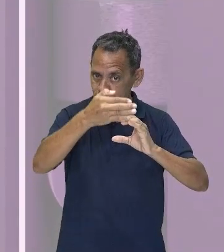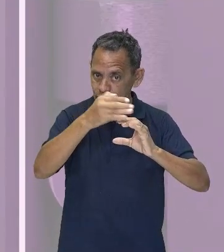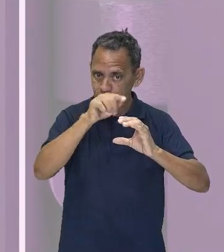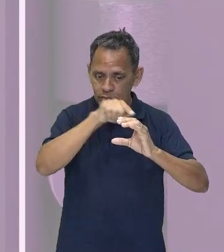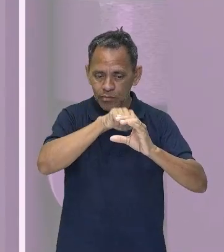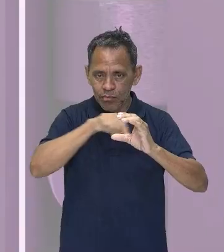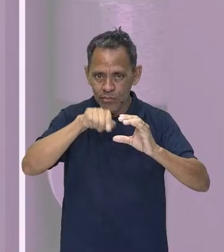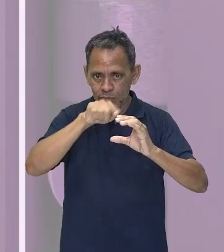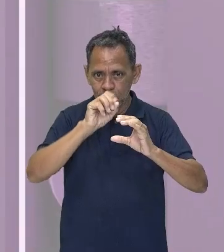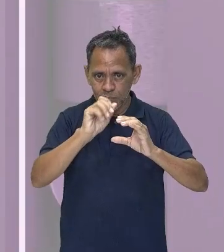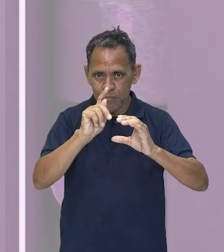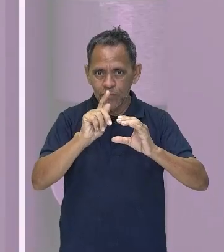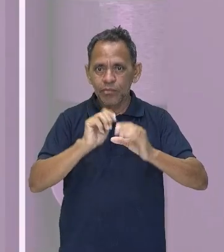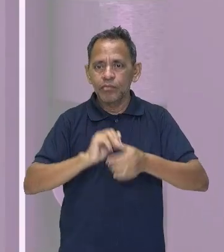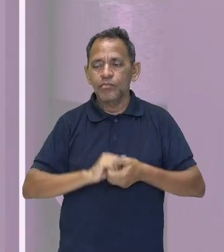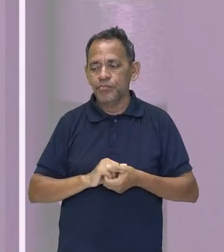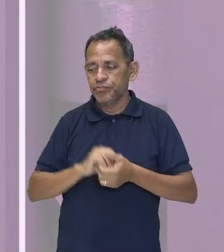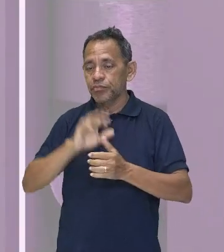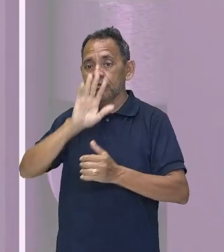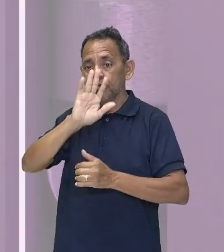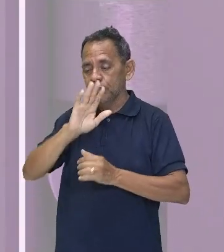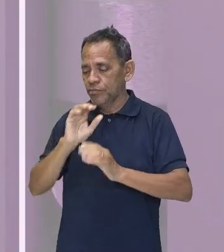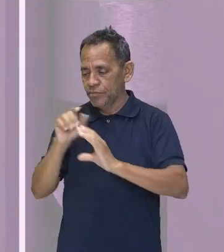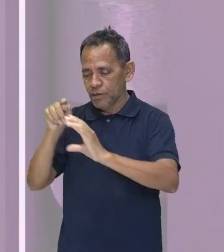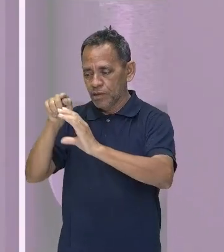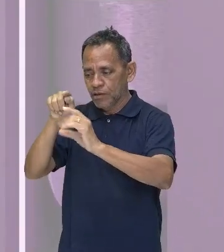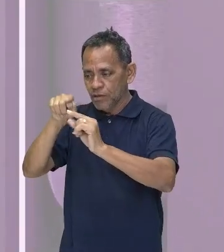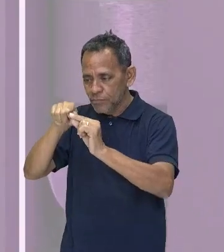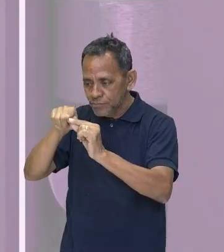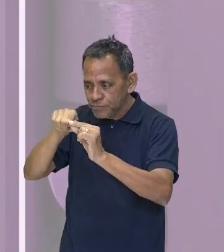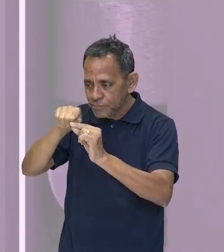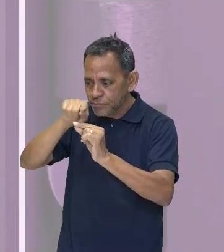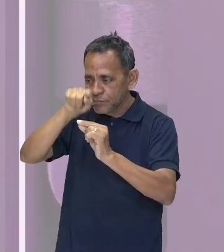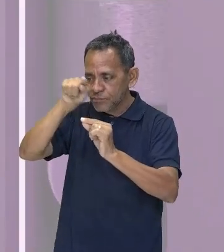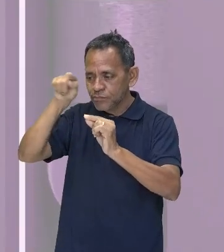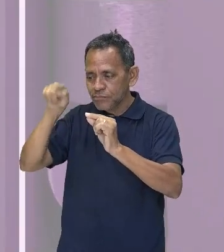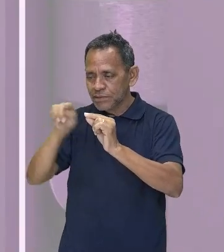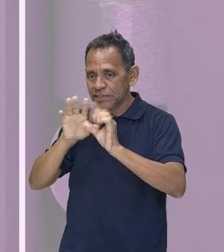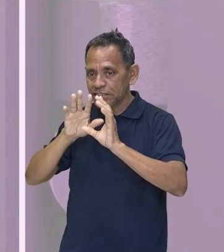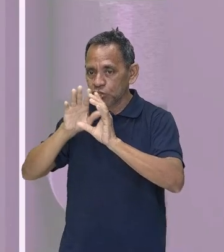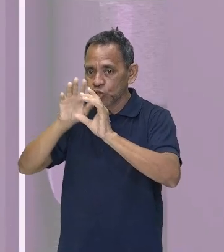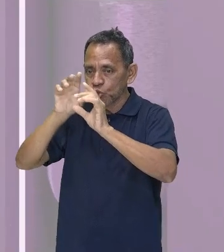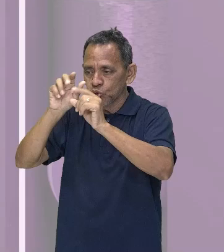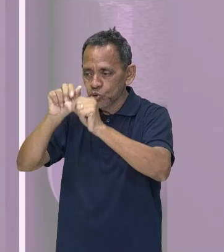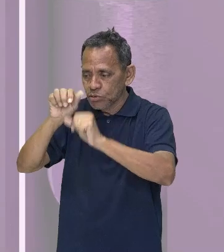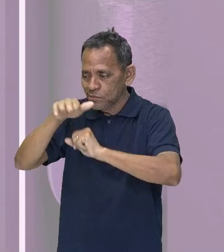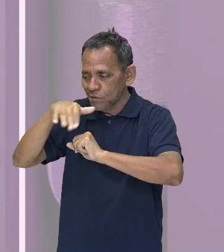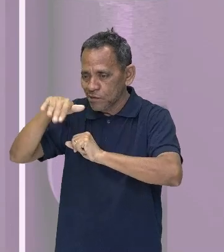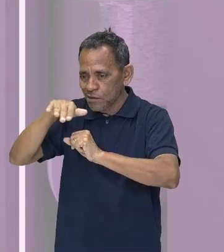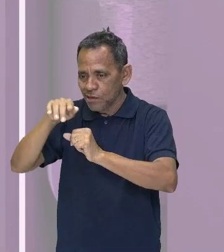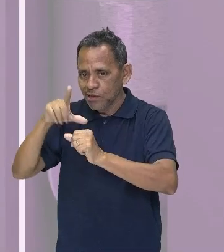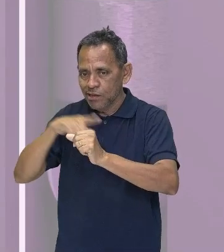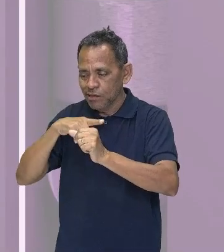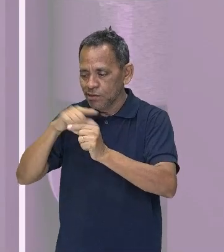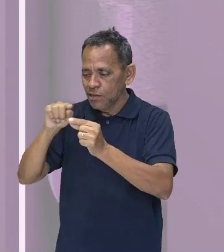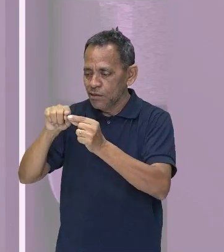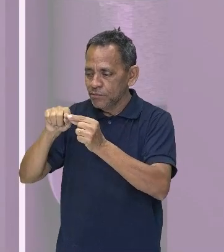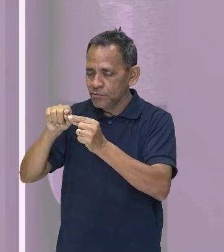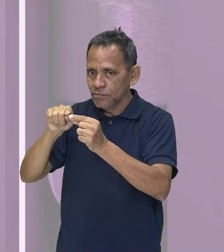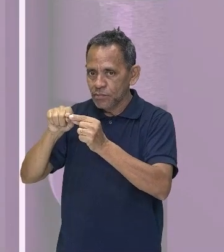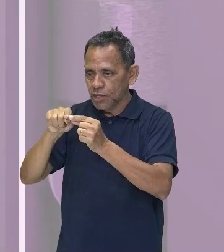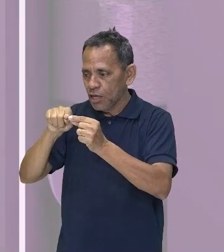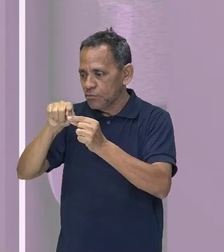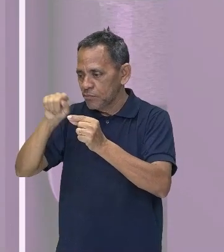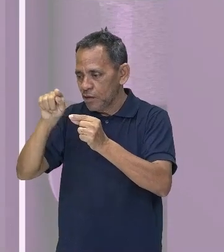círculo, tá bom? Já o círculo é toda a área que compõe ali a figura, tá